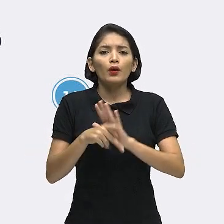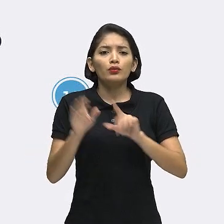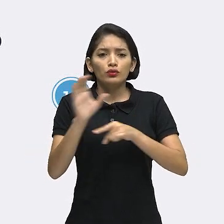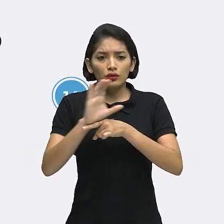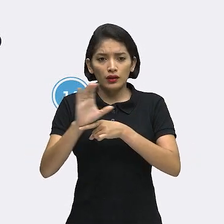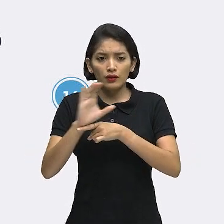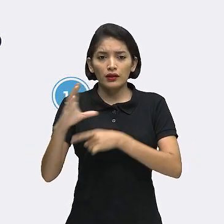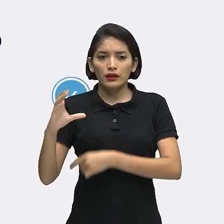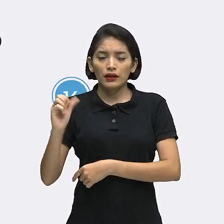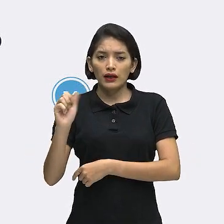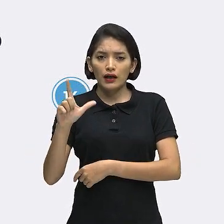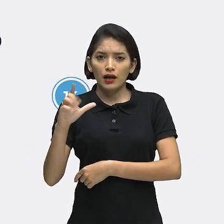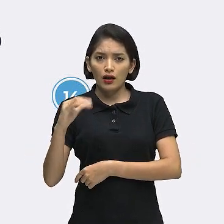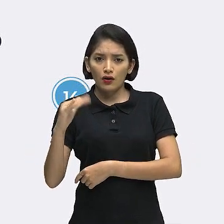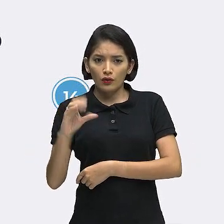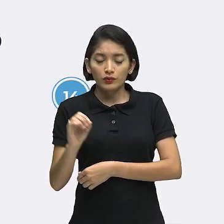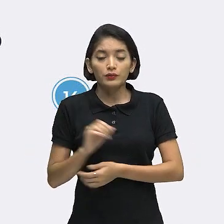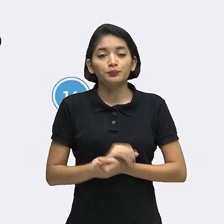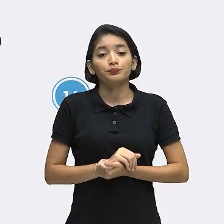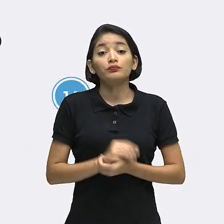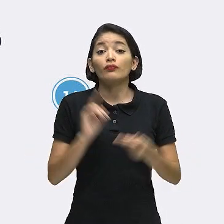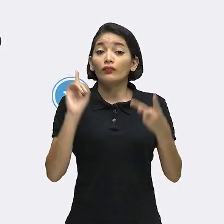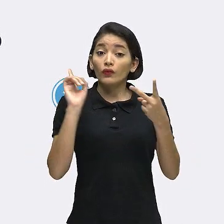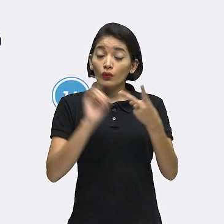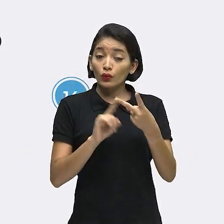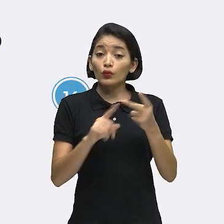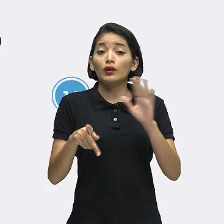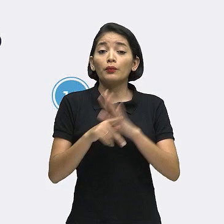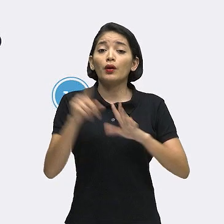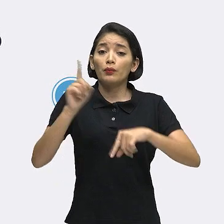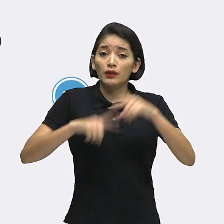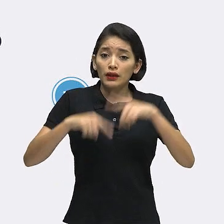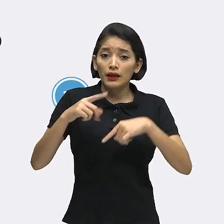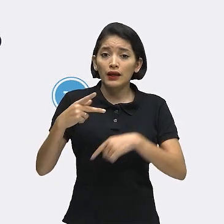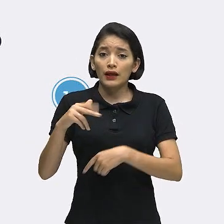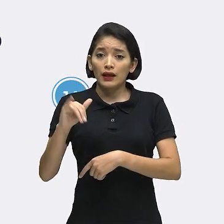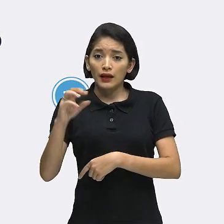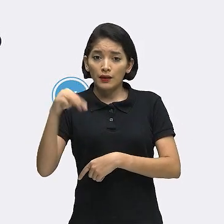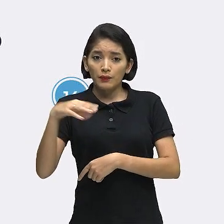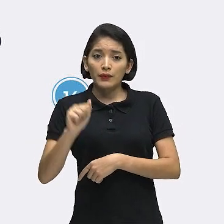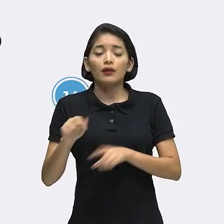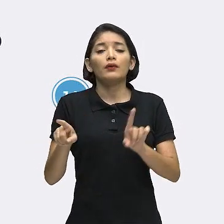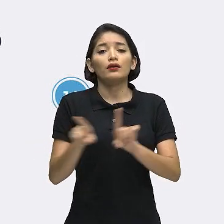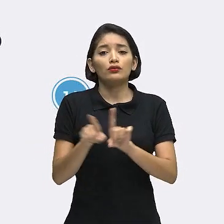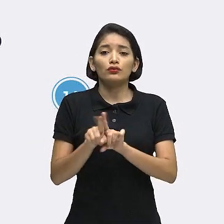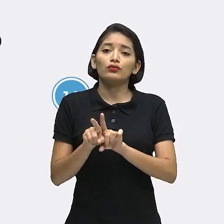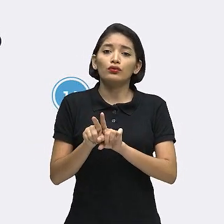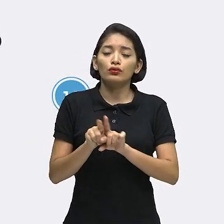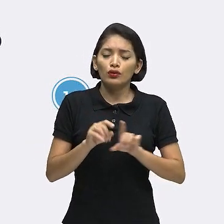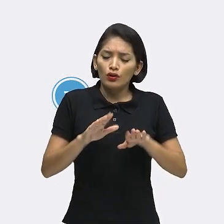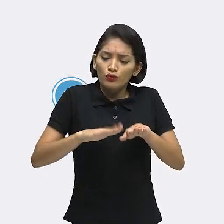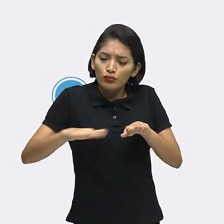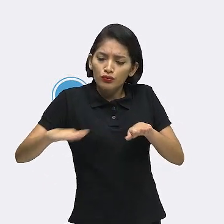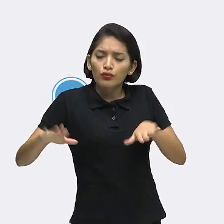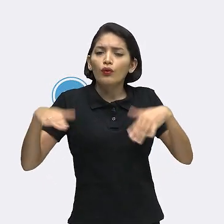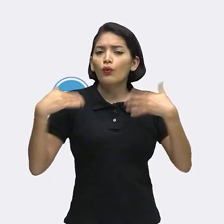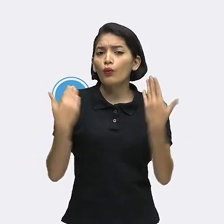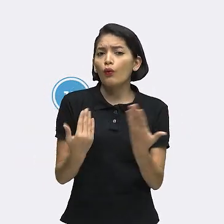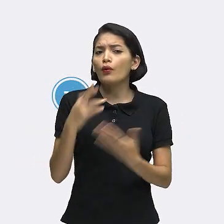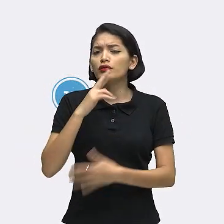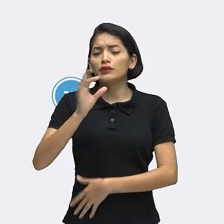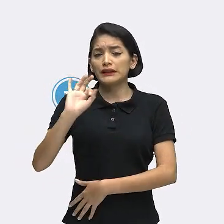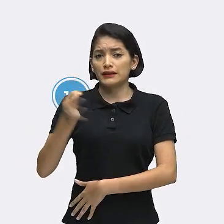E 2, ele é retirada da matéria-prima para o cal e o cimento, né? Então, qual é a alternativa que está